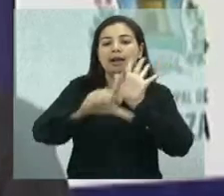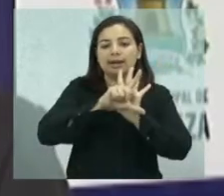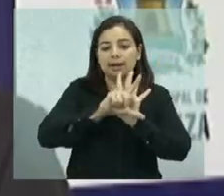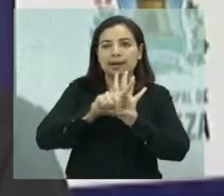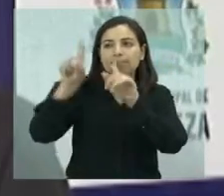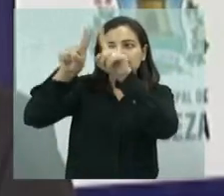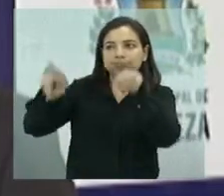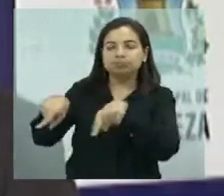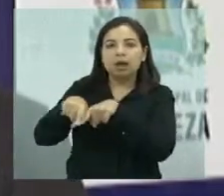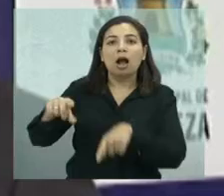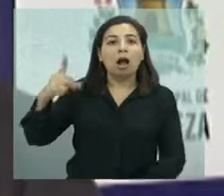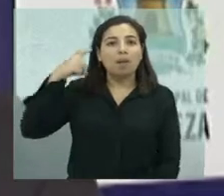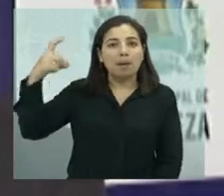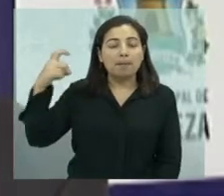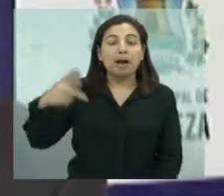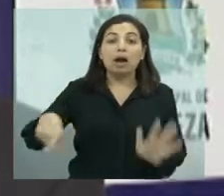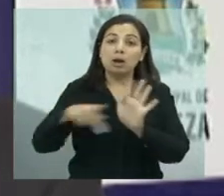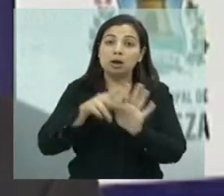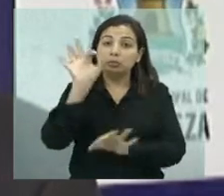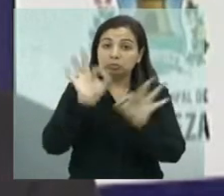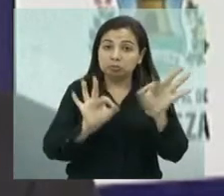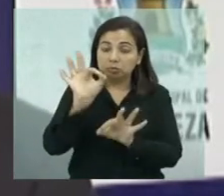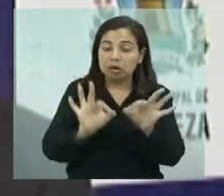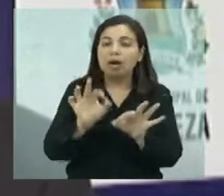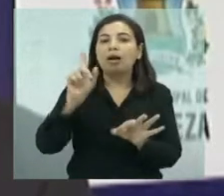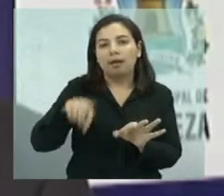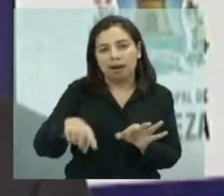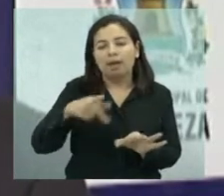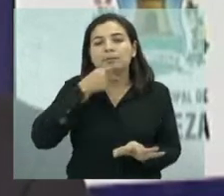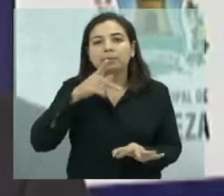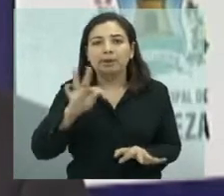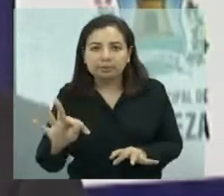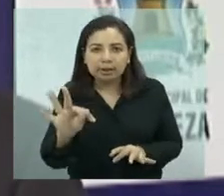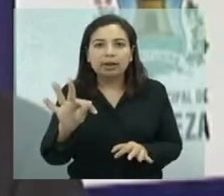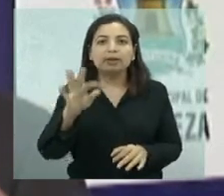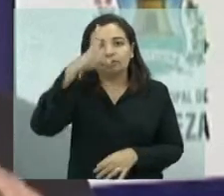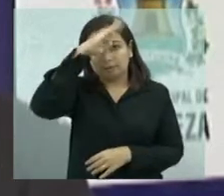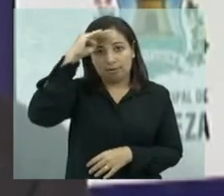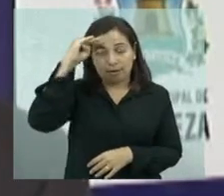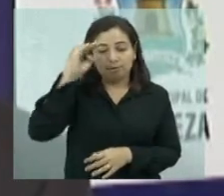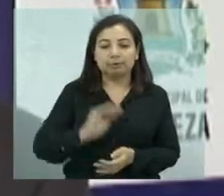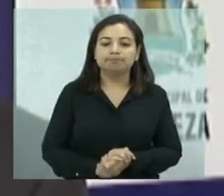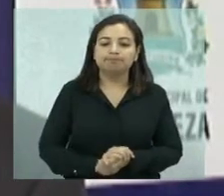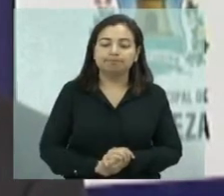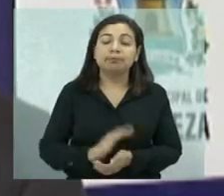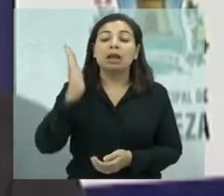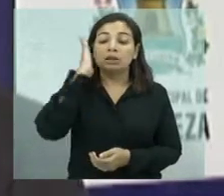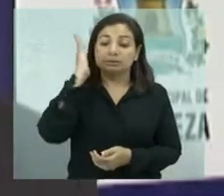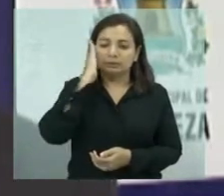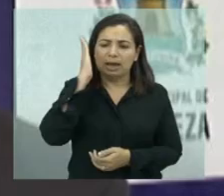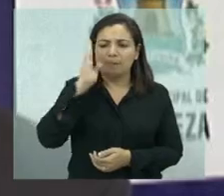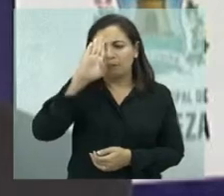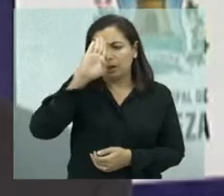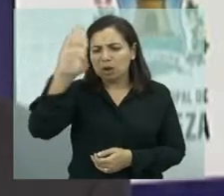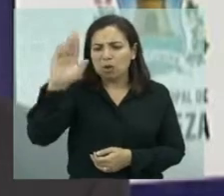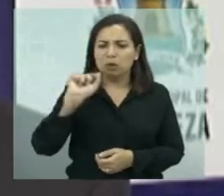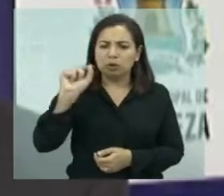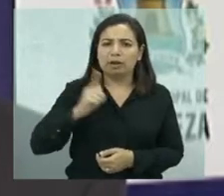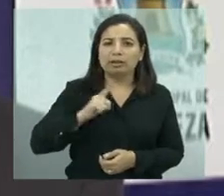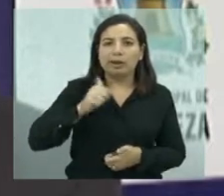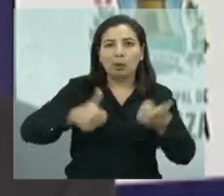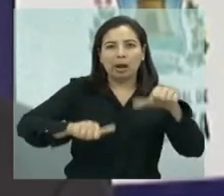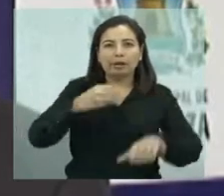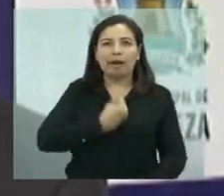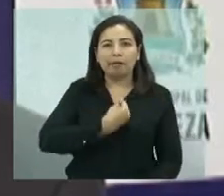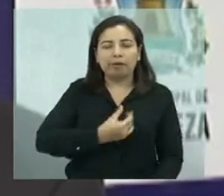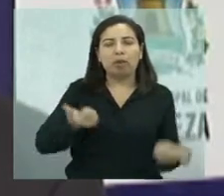de autoria do vereador Guilherme Sampaio, do PT. Nós sabemos que hoje uma das principais causas de má qualidade de